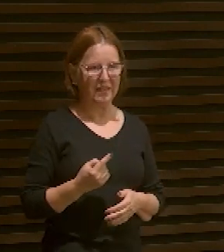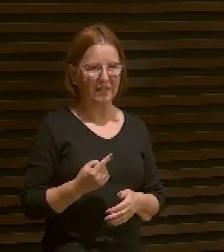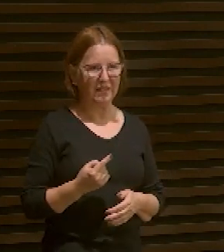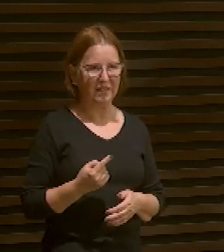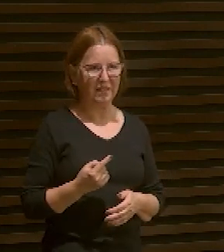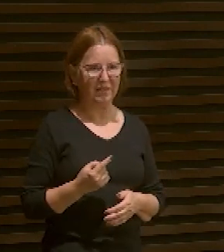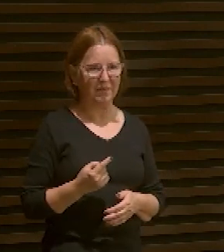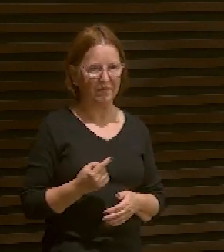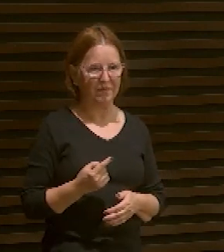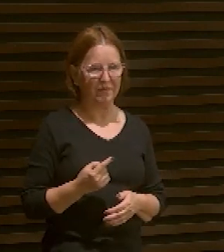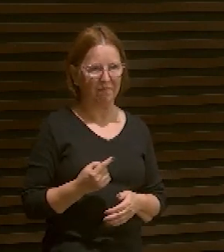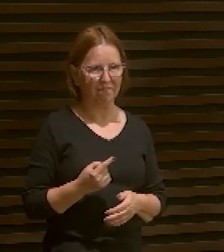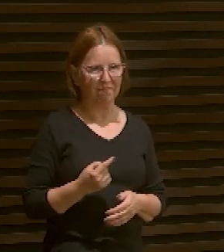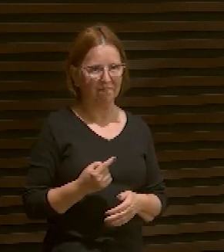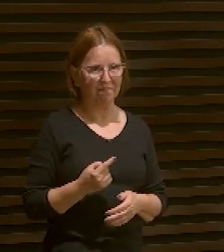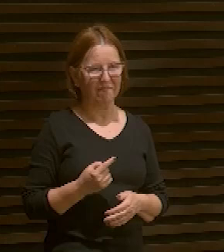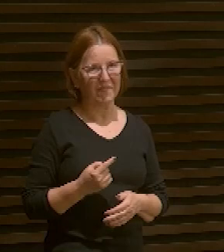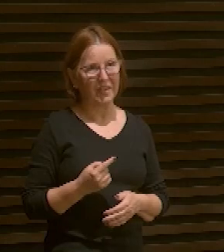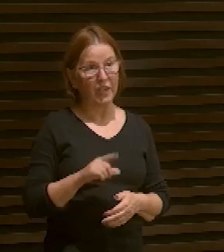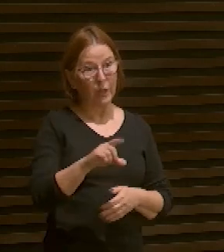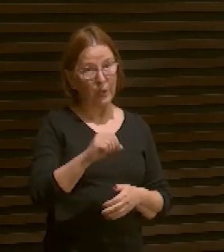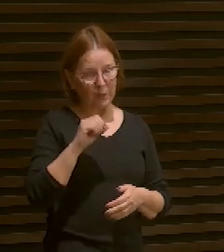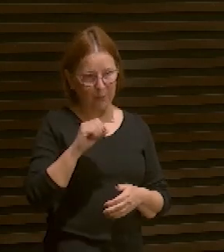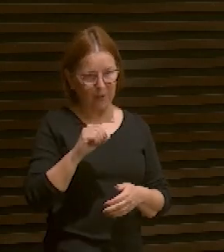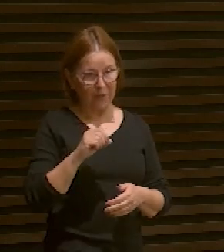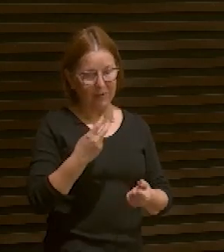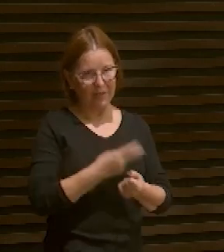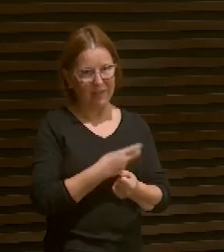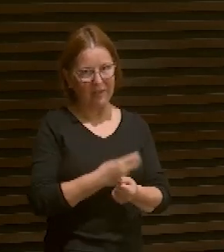nossos próprios valores e pensamentos a fazer a escolha errada.